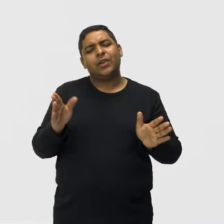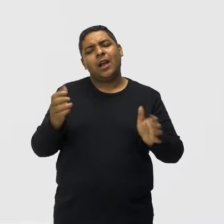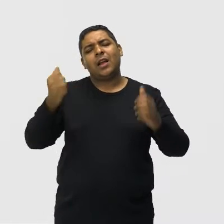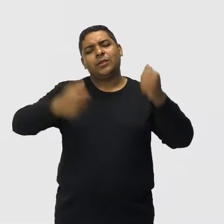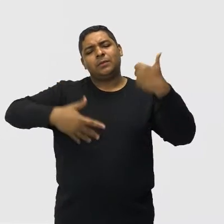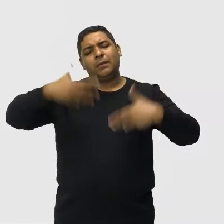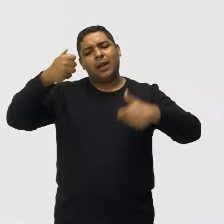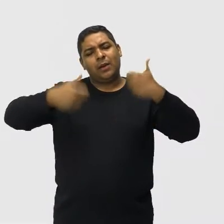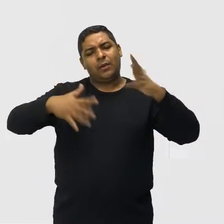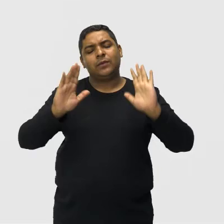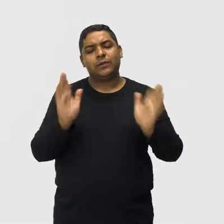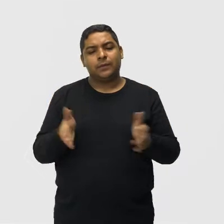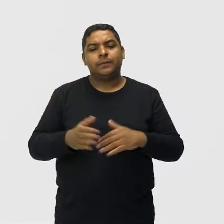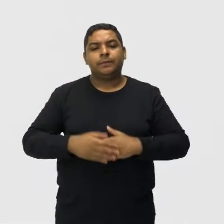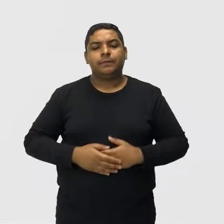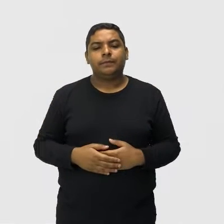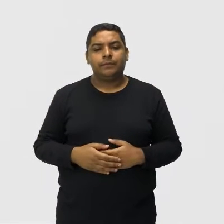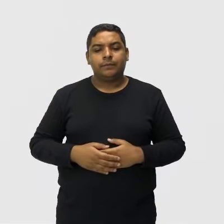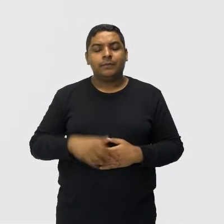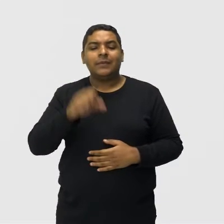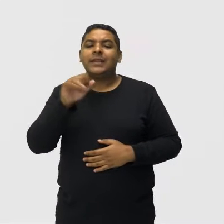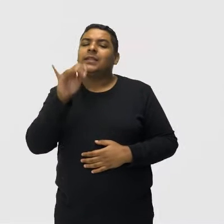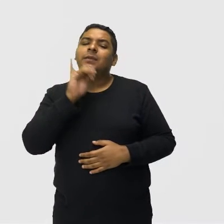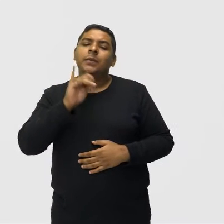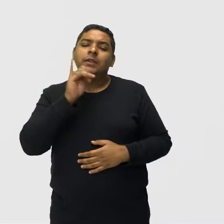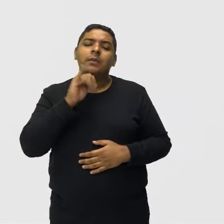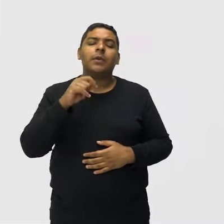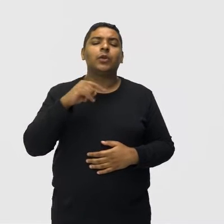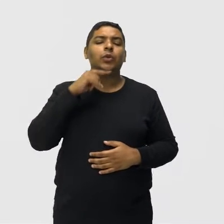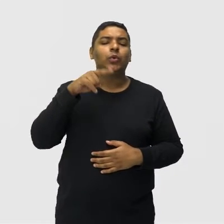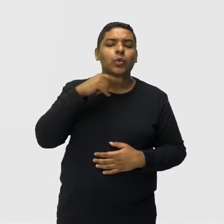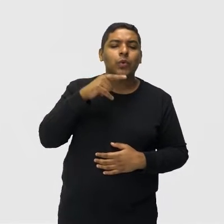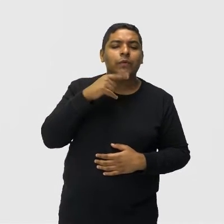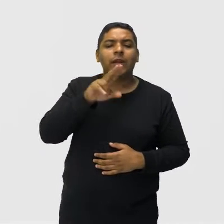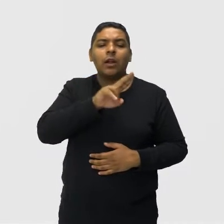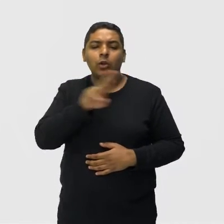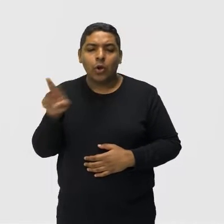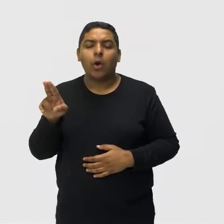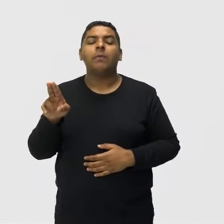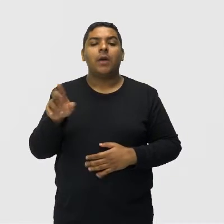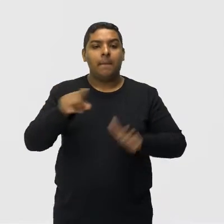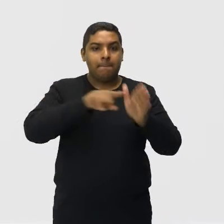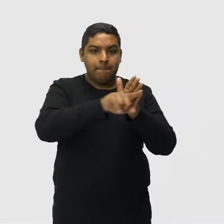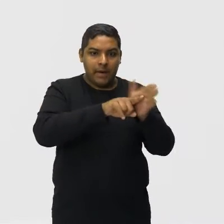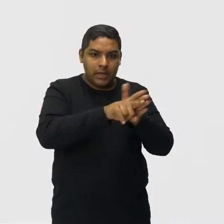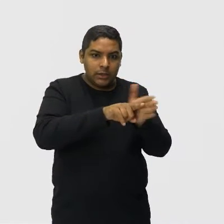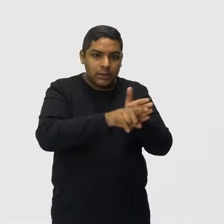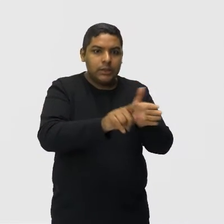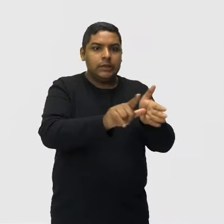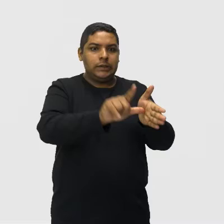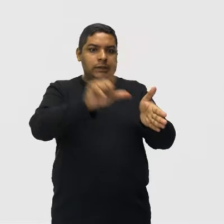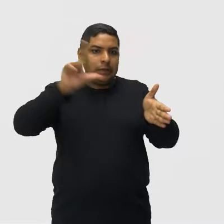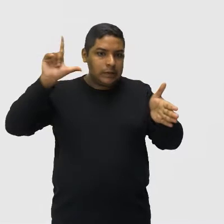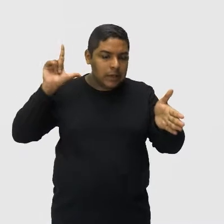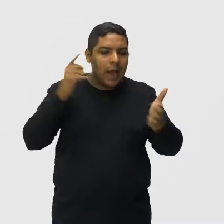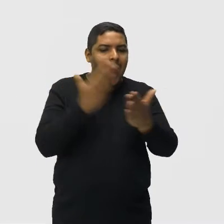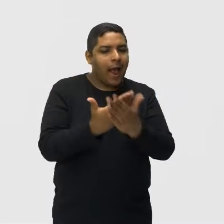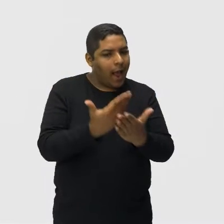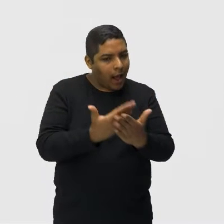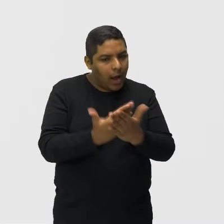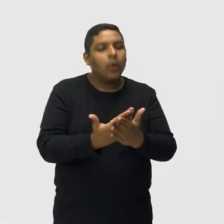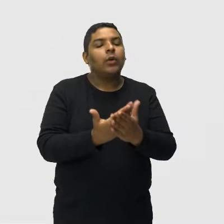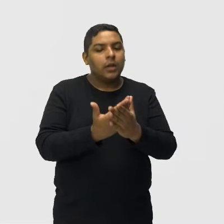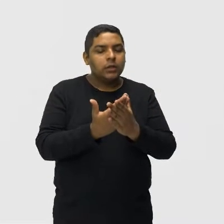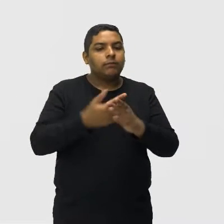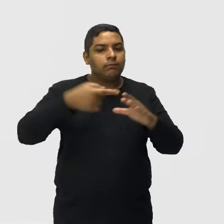de nomenclatura. Caso você tenha dúvidas ainda de nomenclatura, busca, né, algumas aulas atrás aí de nomenclatura,